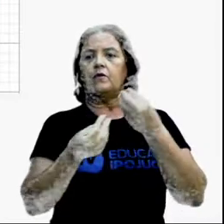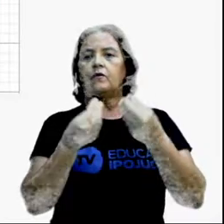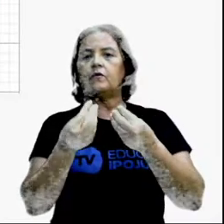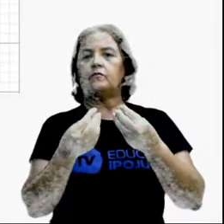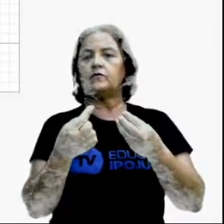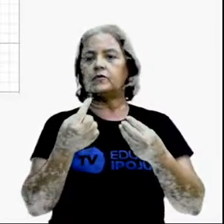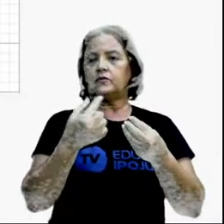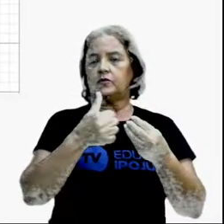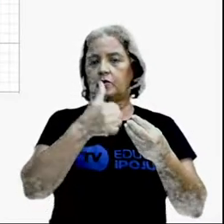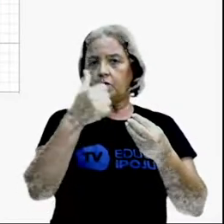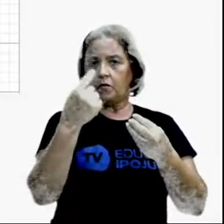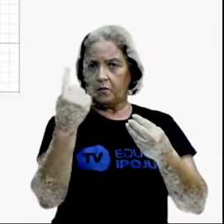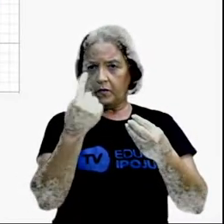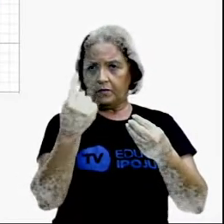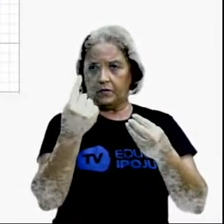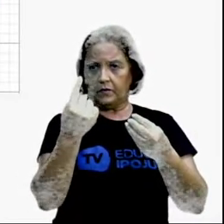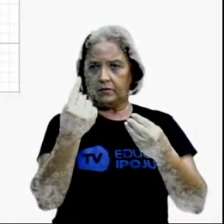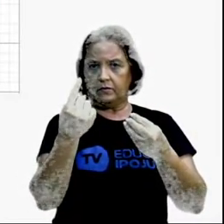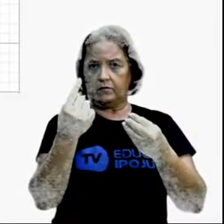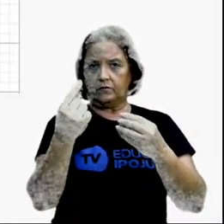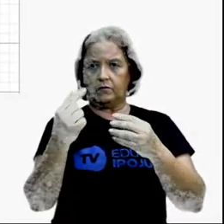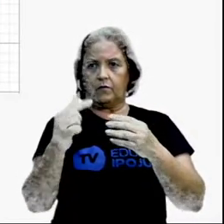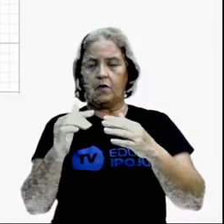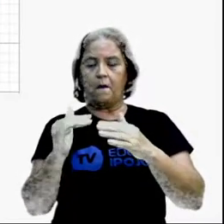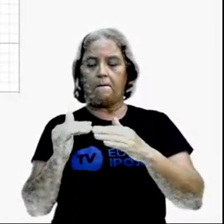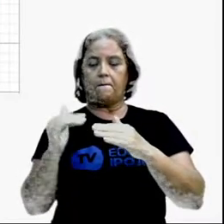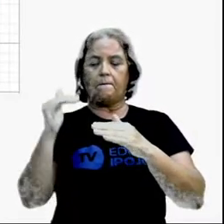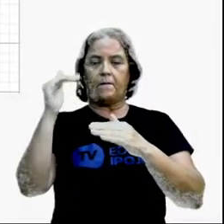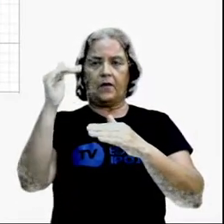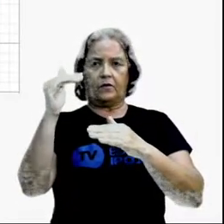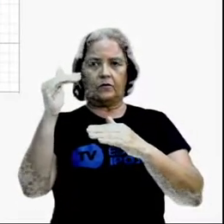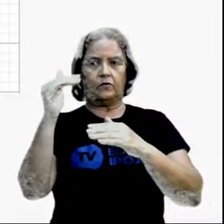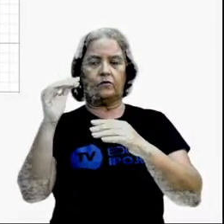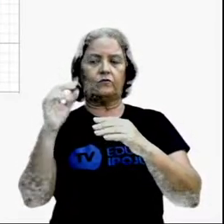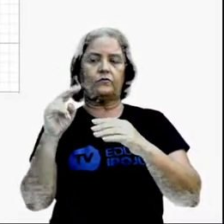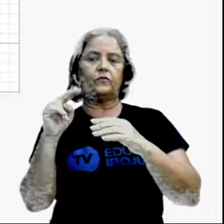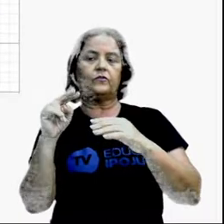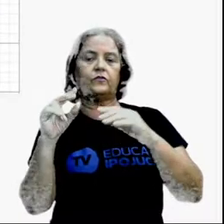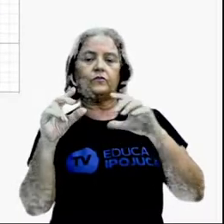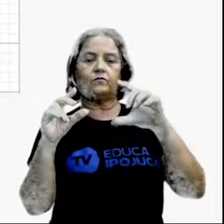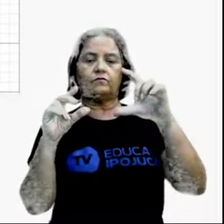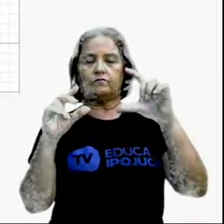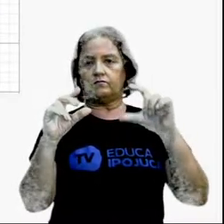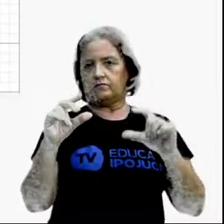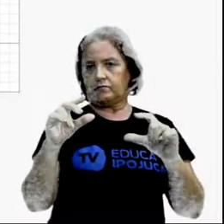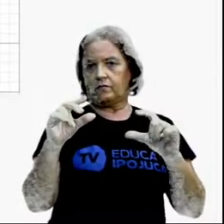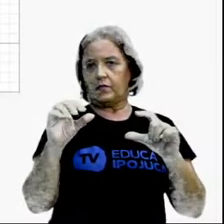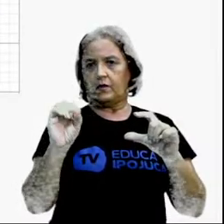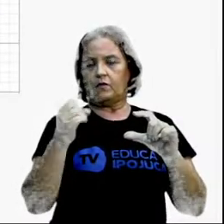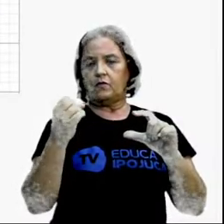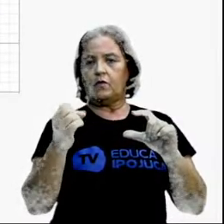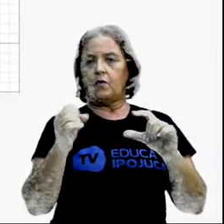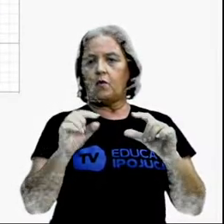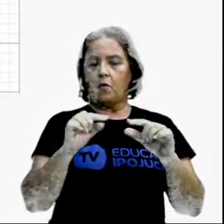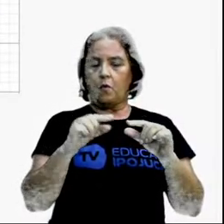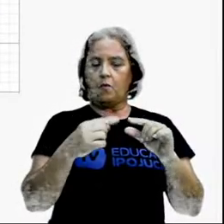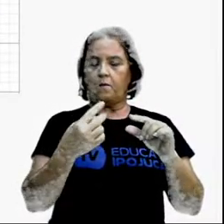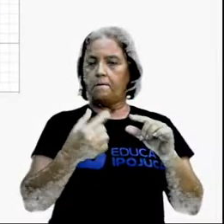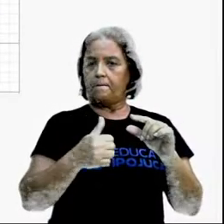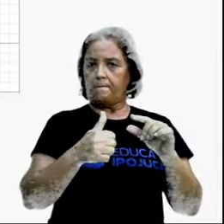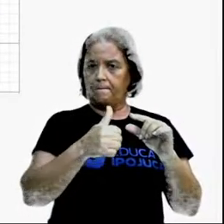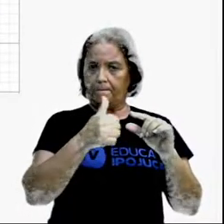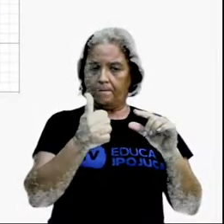maior fosse uma ampliação do primeiro ou o primeiro uma redução do